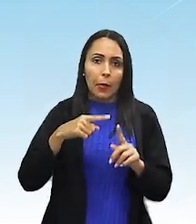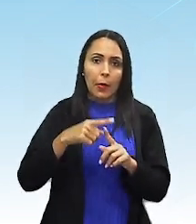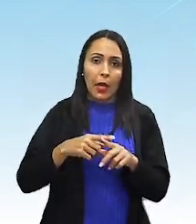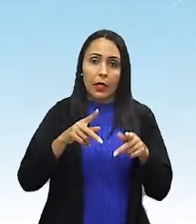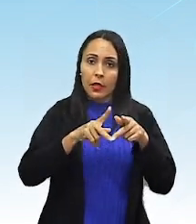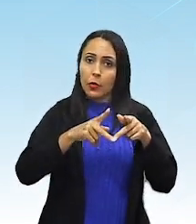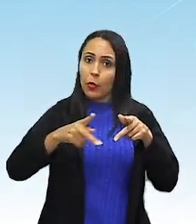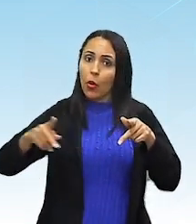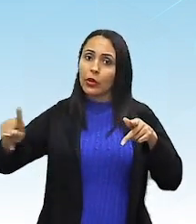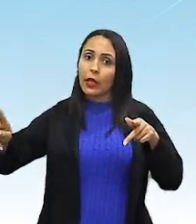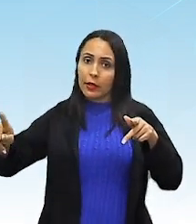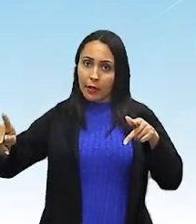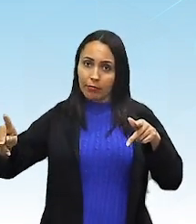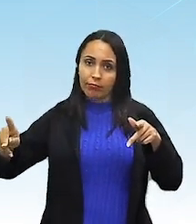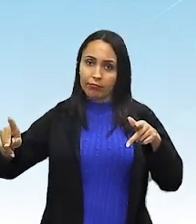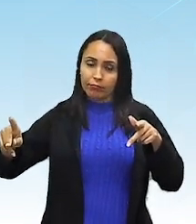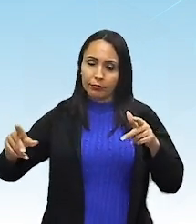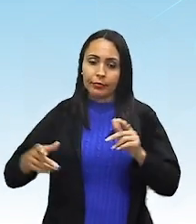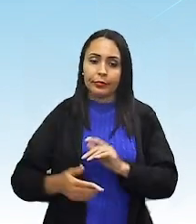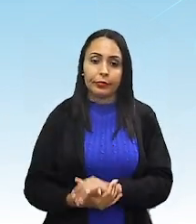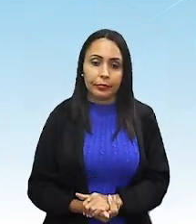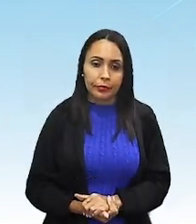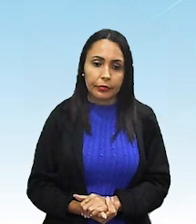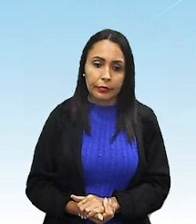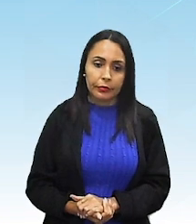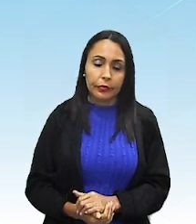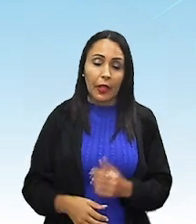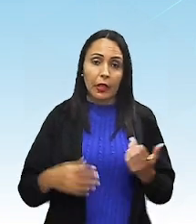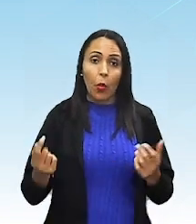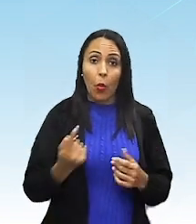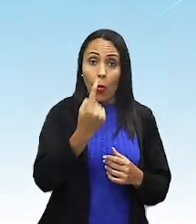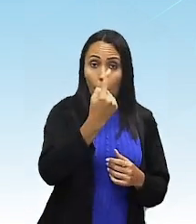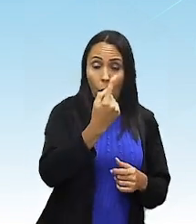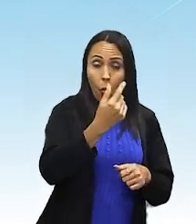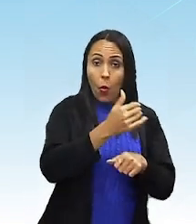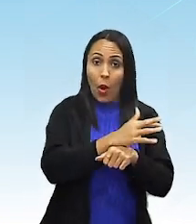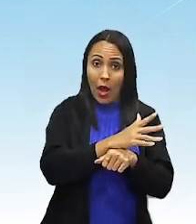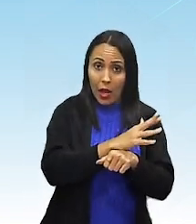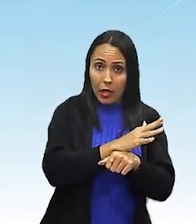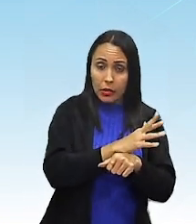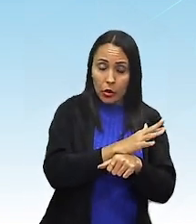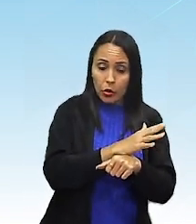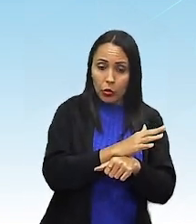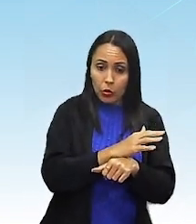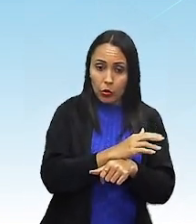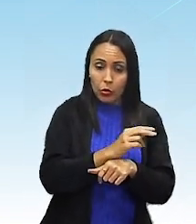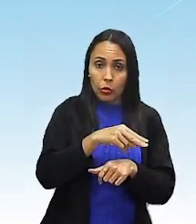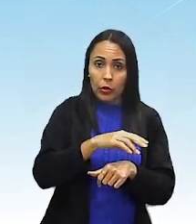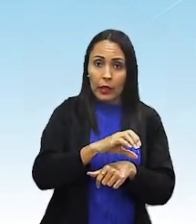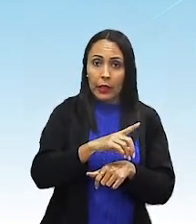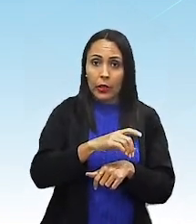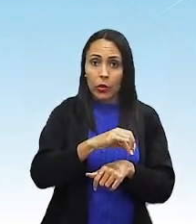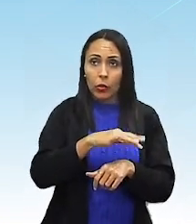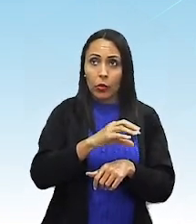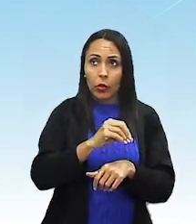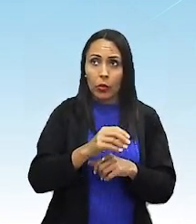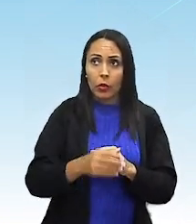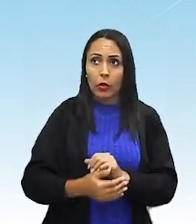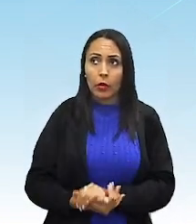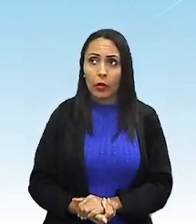É um ácido nucleico. Não são dois... É um. E quando a gente diz assim, um ácido nucleico, é porque ele vai ser assim,